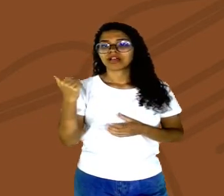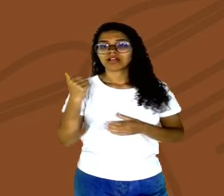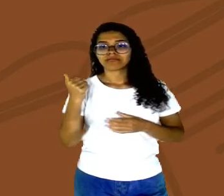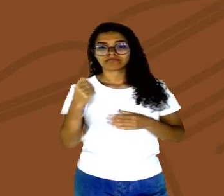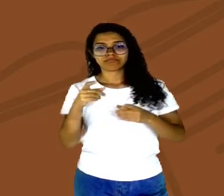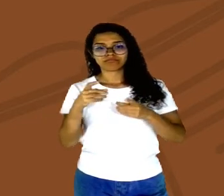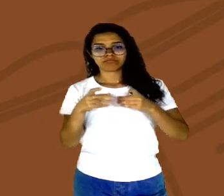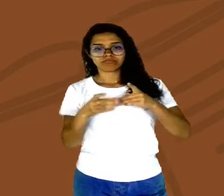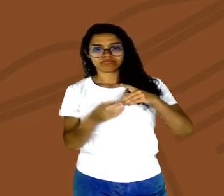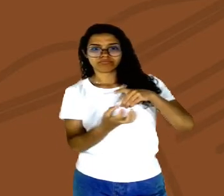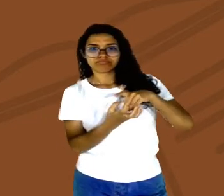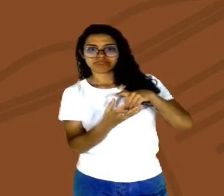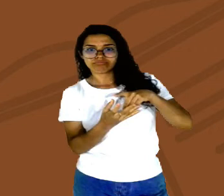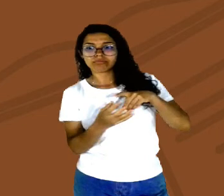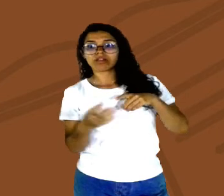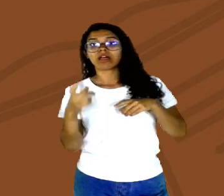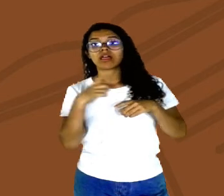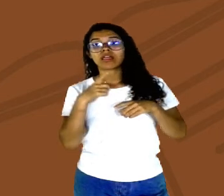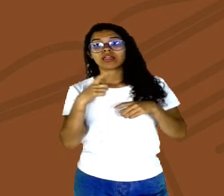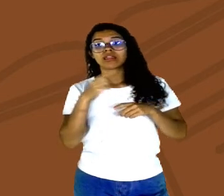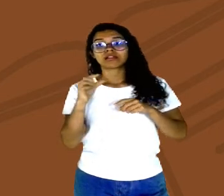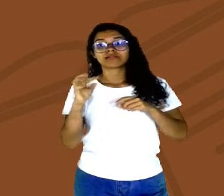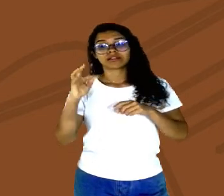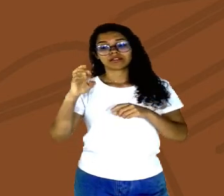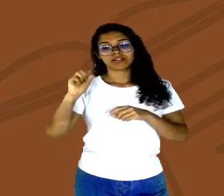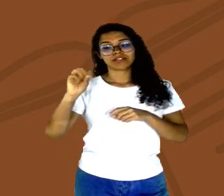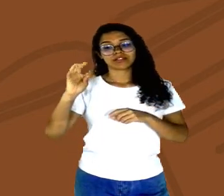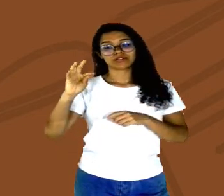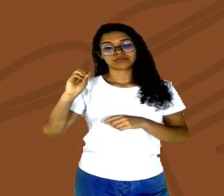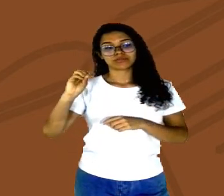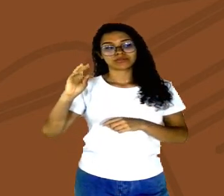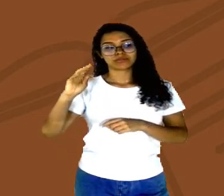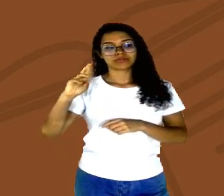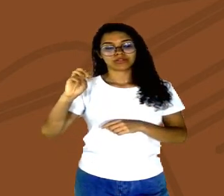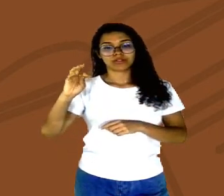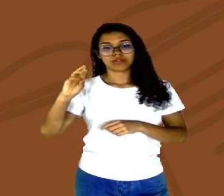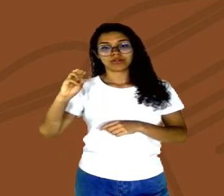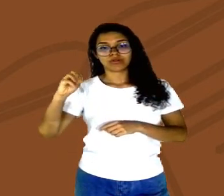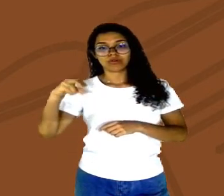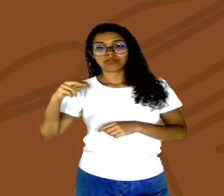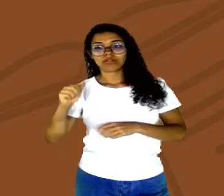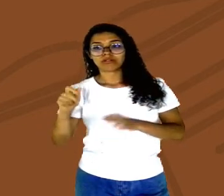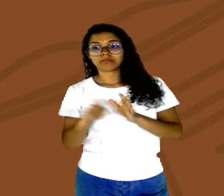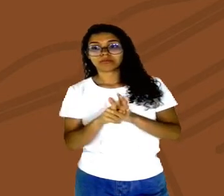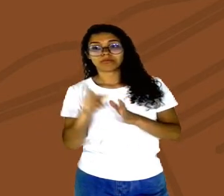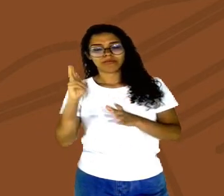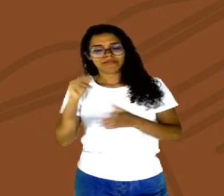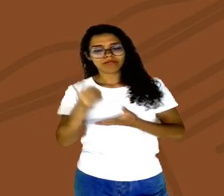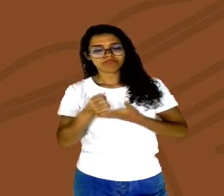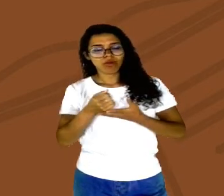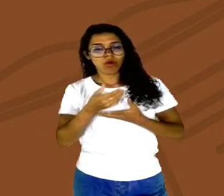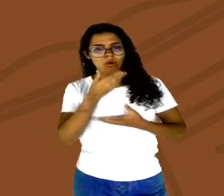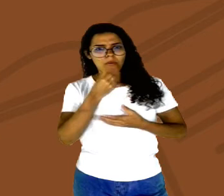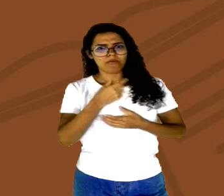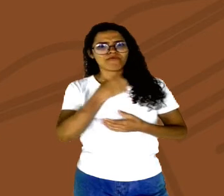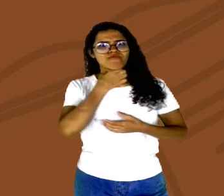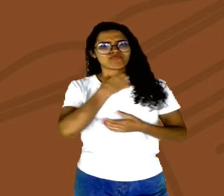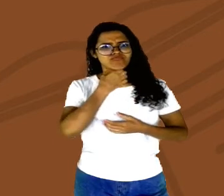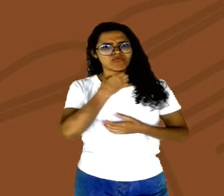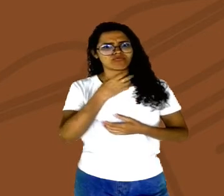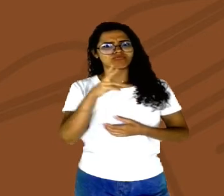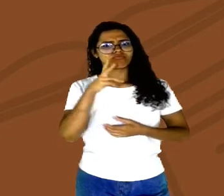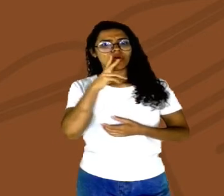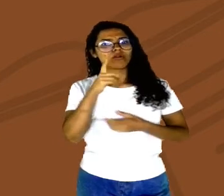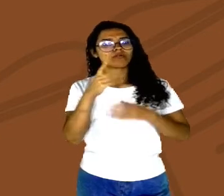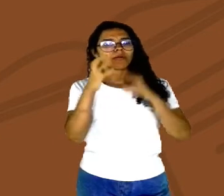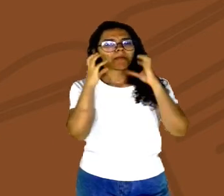O testículo produz aí a testosterona, né? Que vai dar aí as características masculinas, voz grossa, formação de barba e